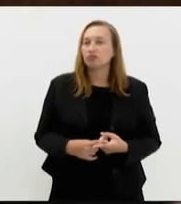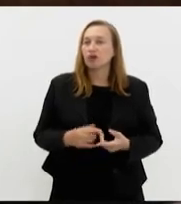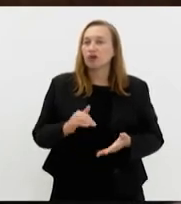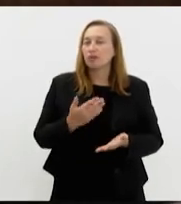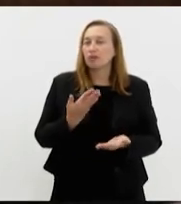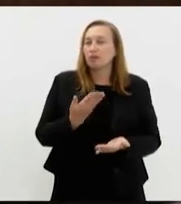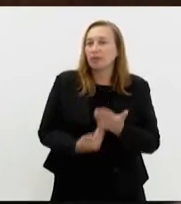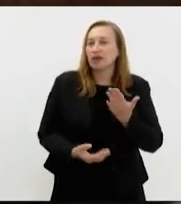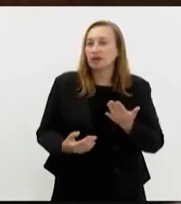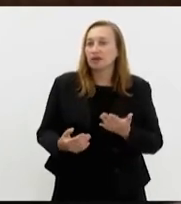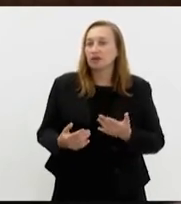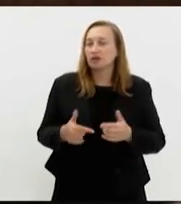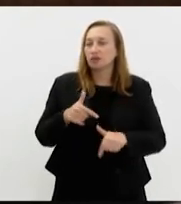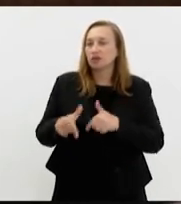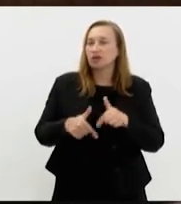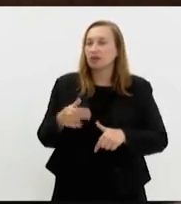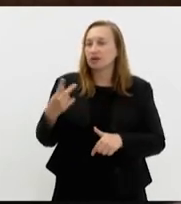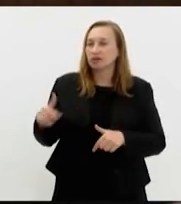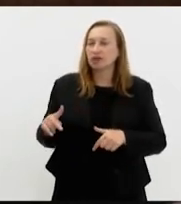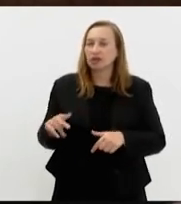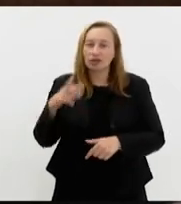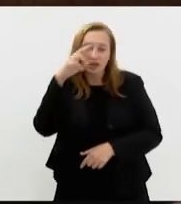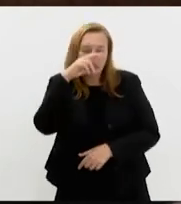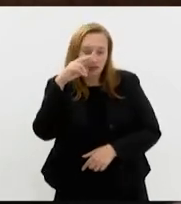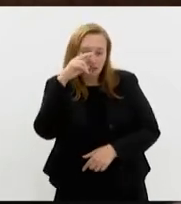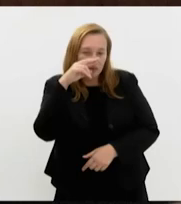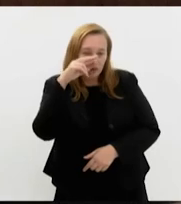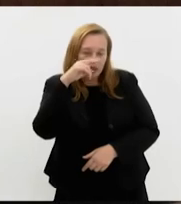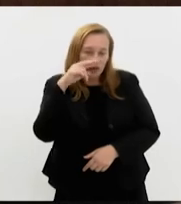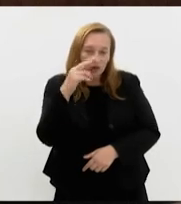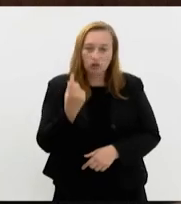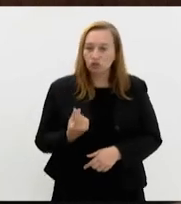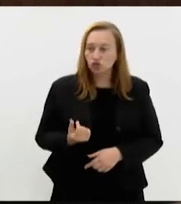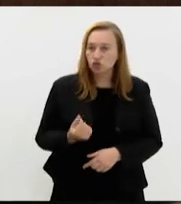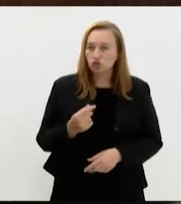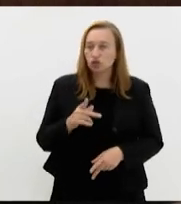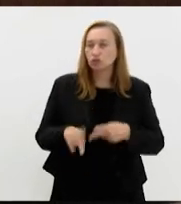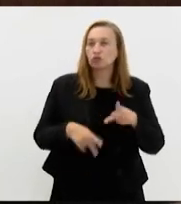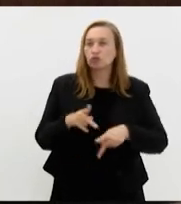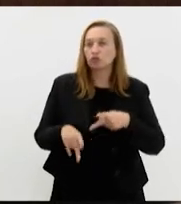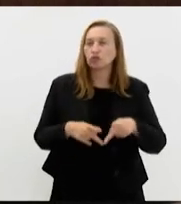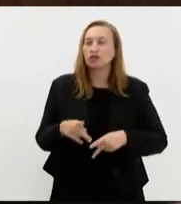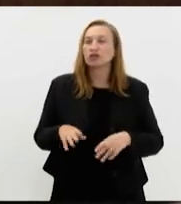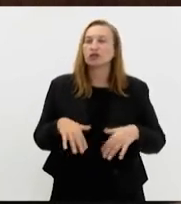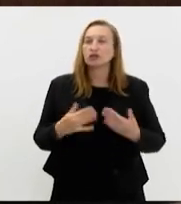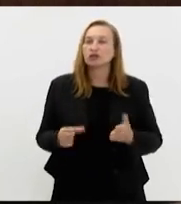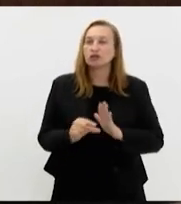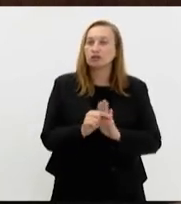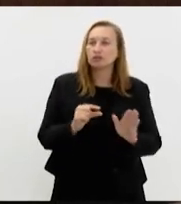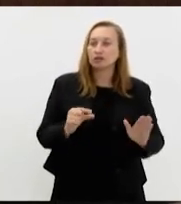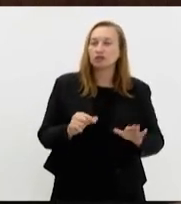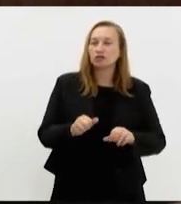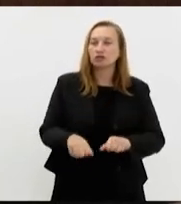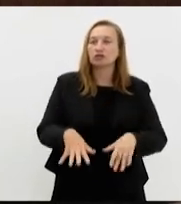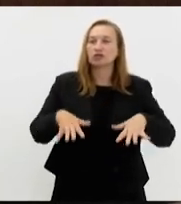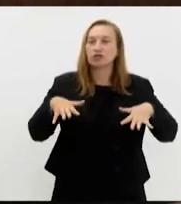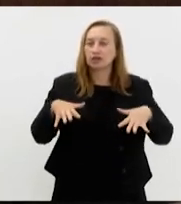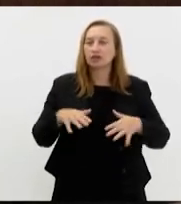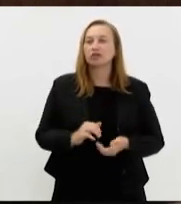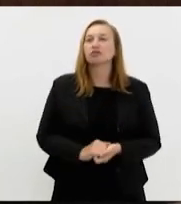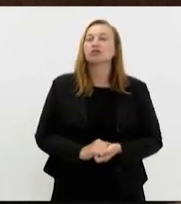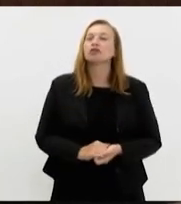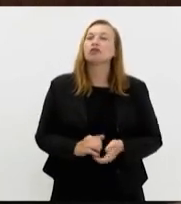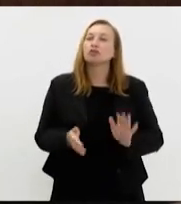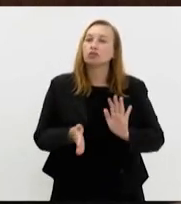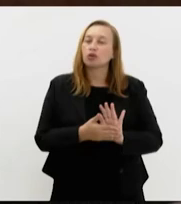destinação do dinheiro público. Então, neste sentido, através de emendas de plenário, eu